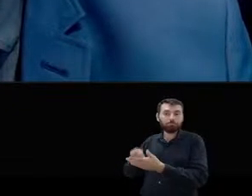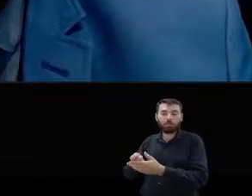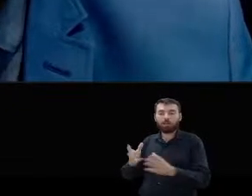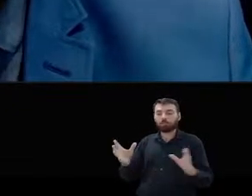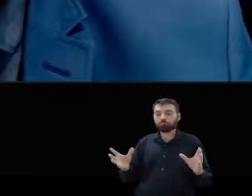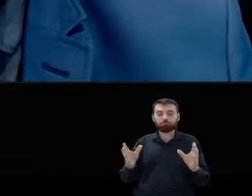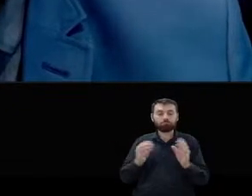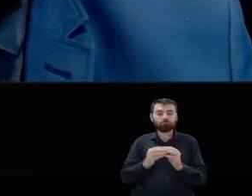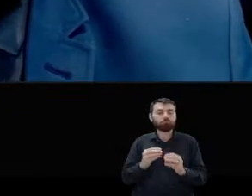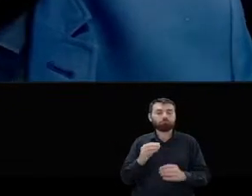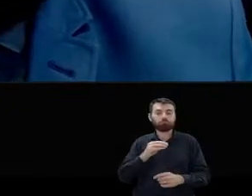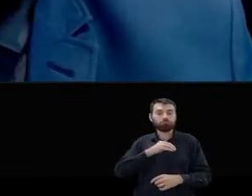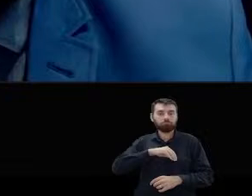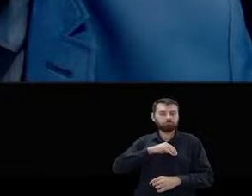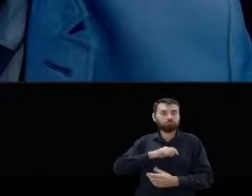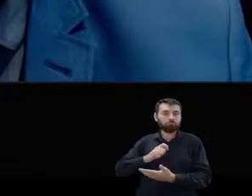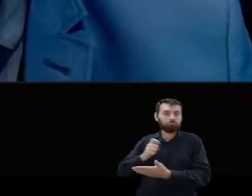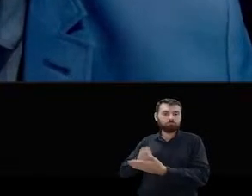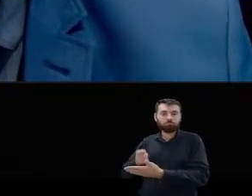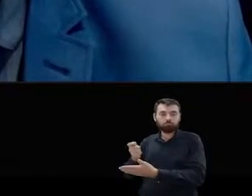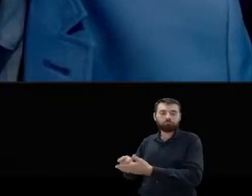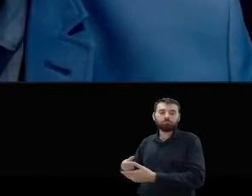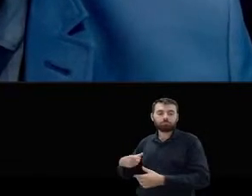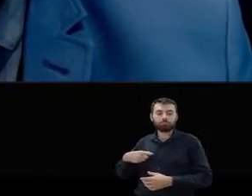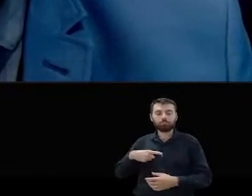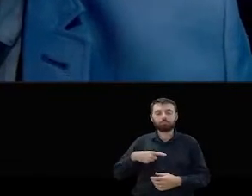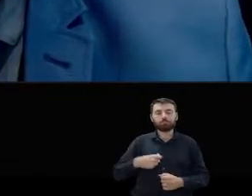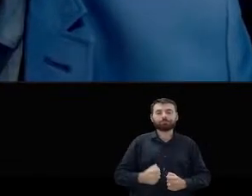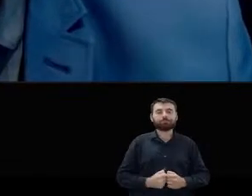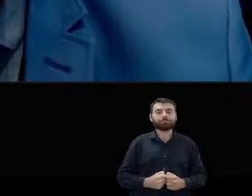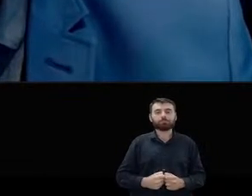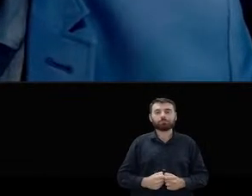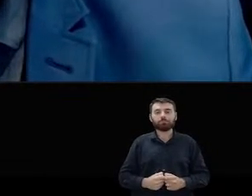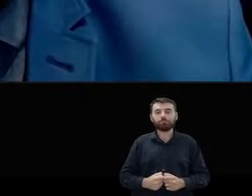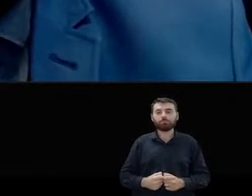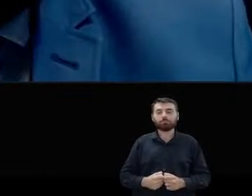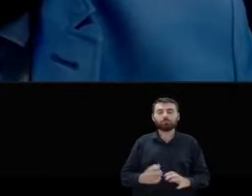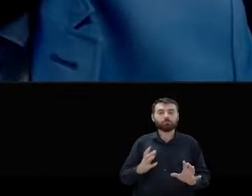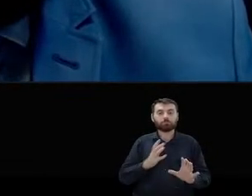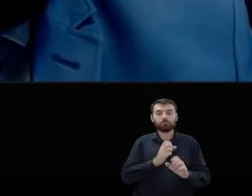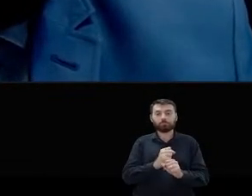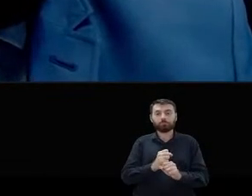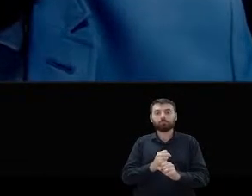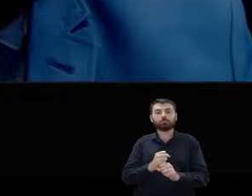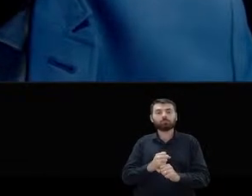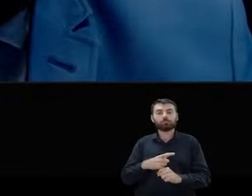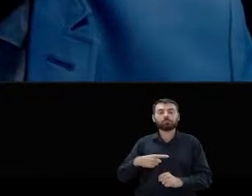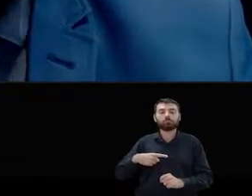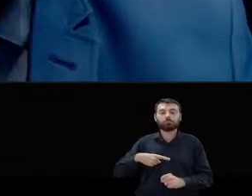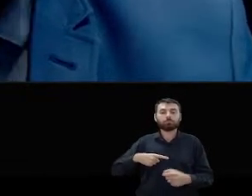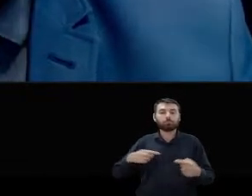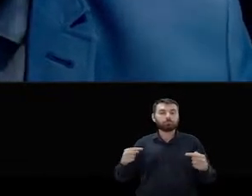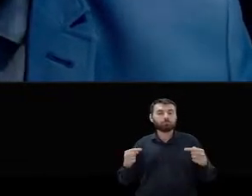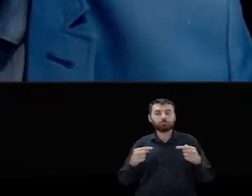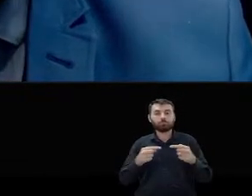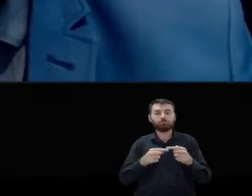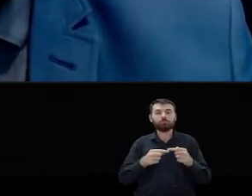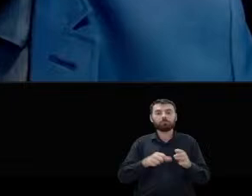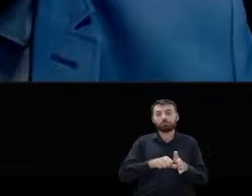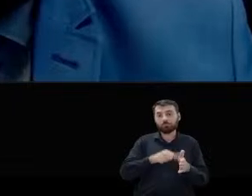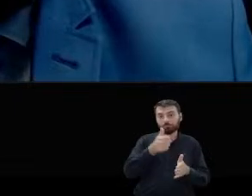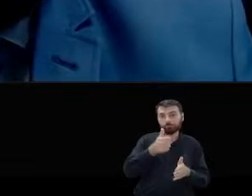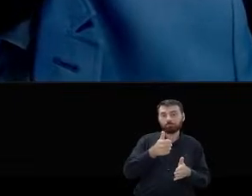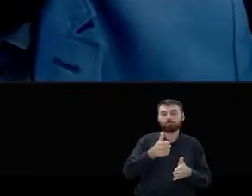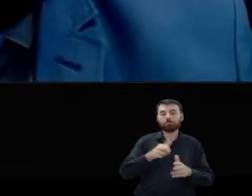função, incluído as verbas de natureza salarial ali no cálculo, tem que ter incidência primeiro nos reflexos para